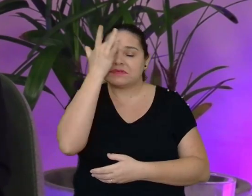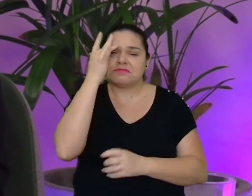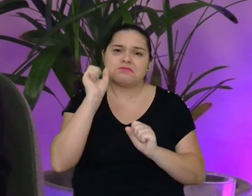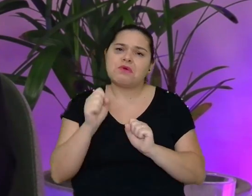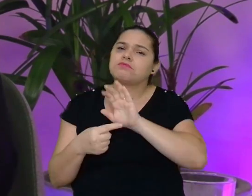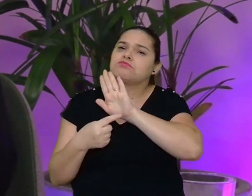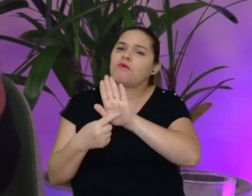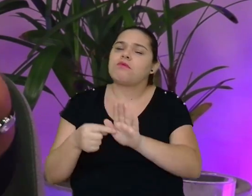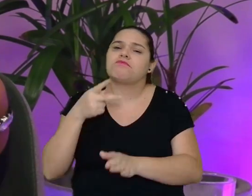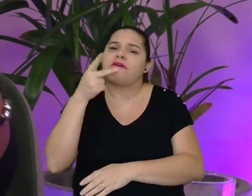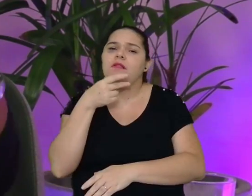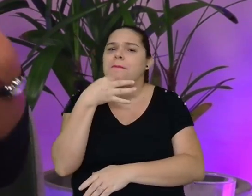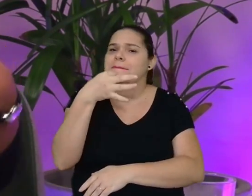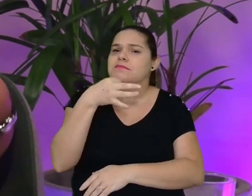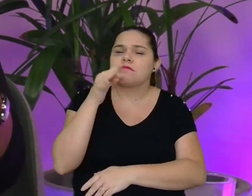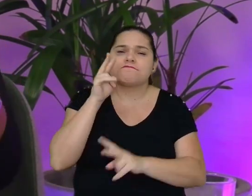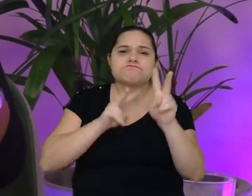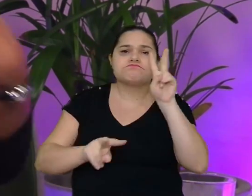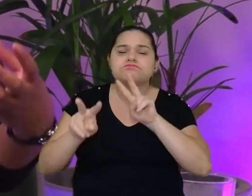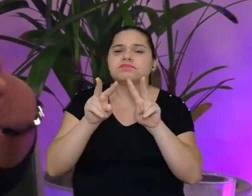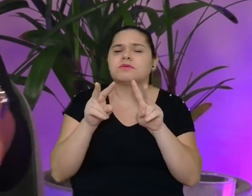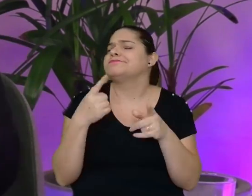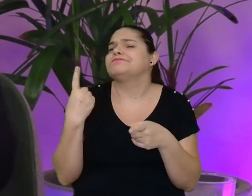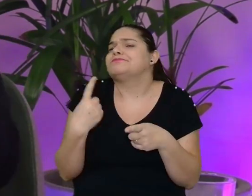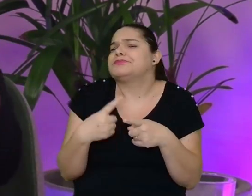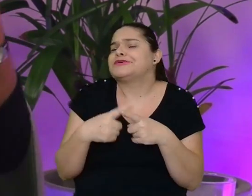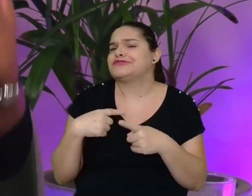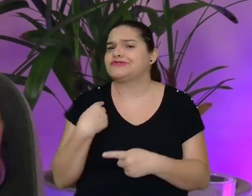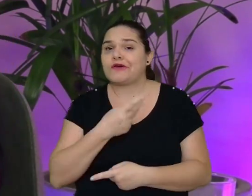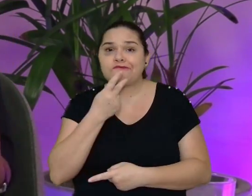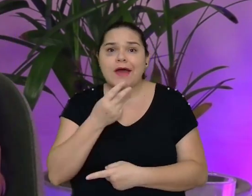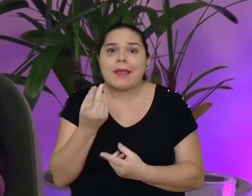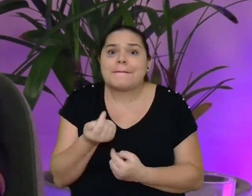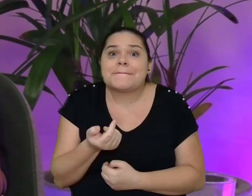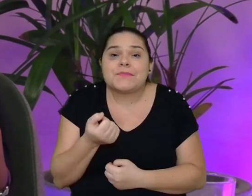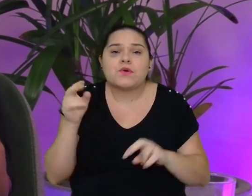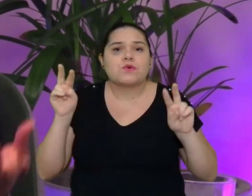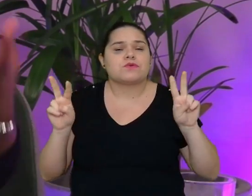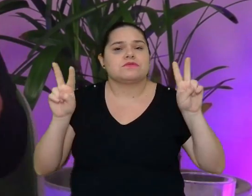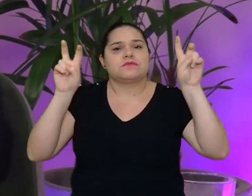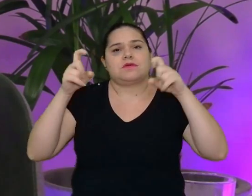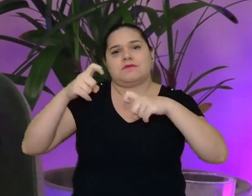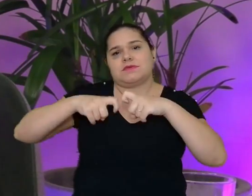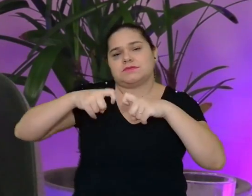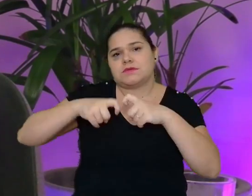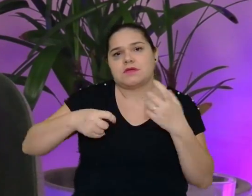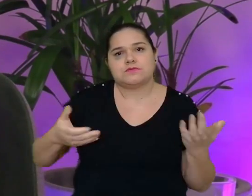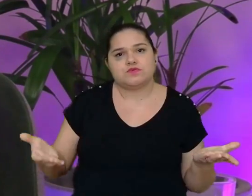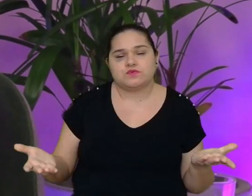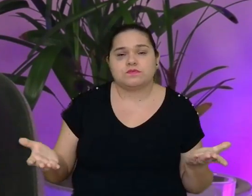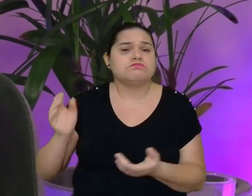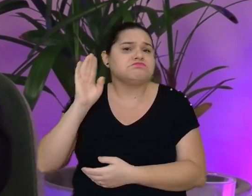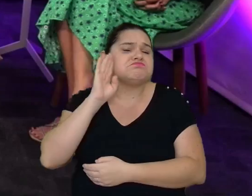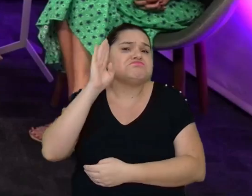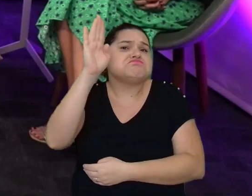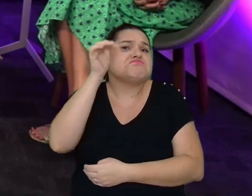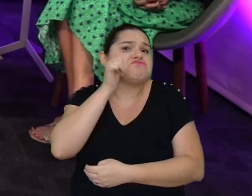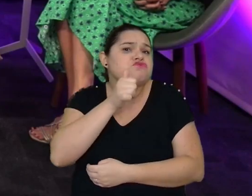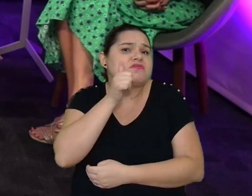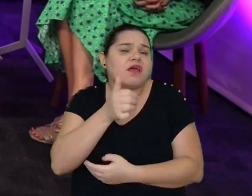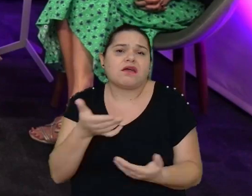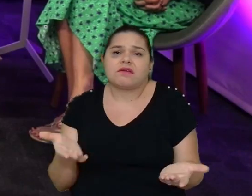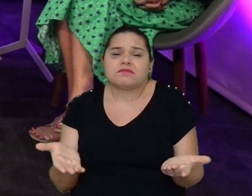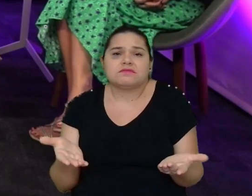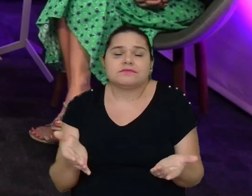vocês. Por que a gente fala tão pouco e por que a gente desconhece tão pouco a sexualidade, principalmente as mulheres? Vamos começar com a